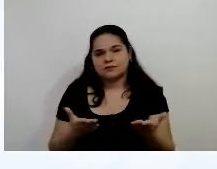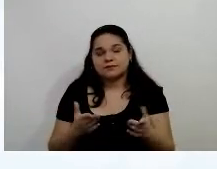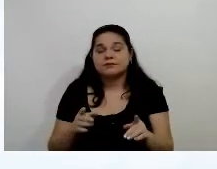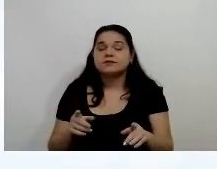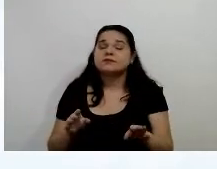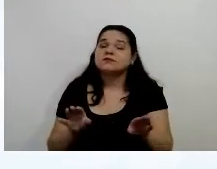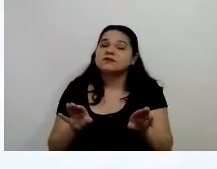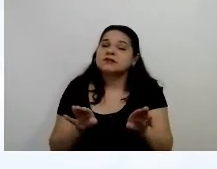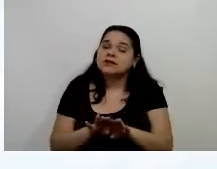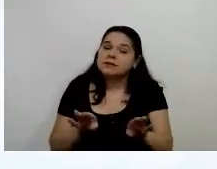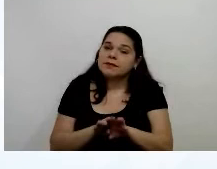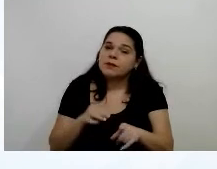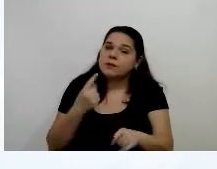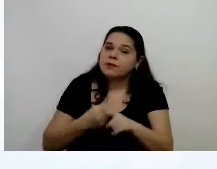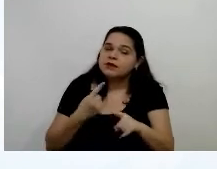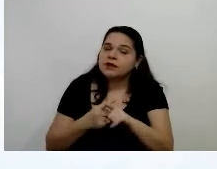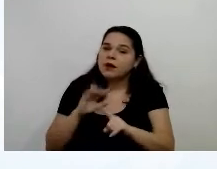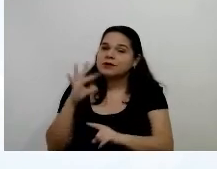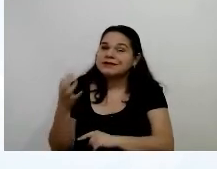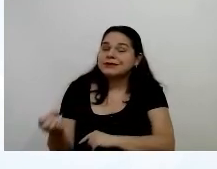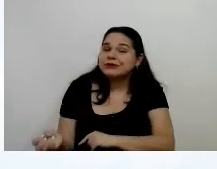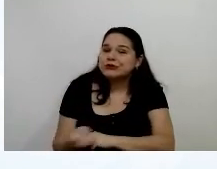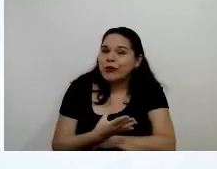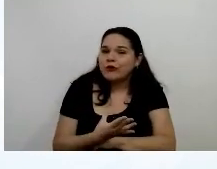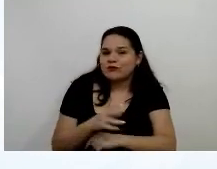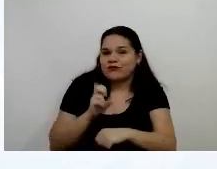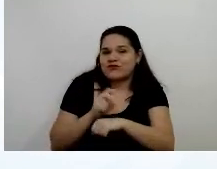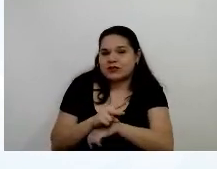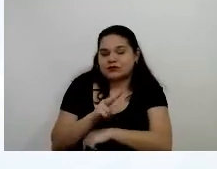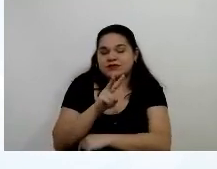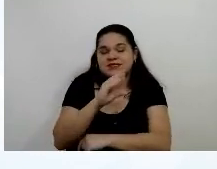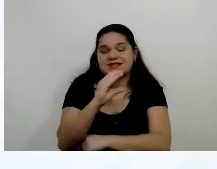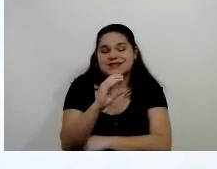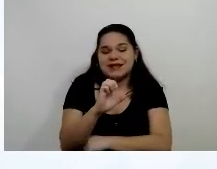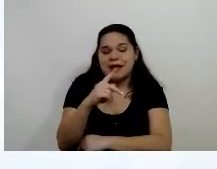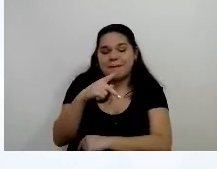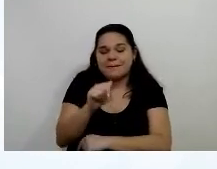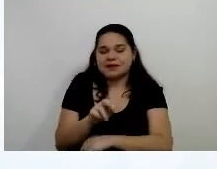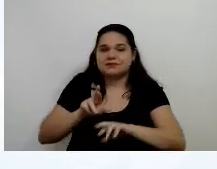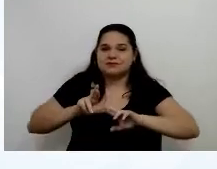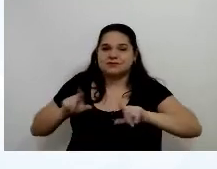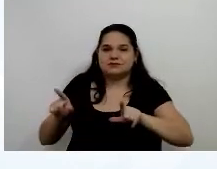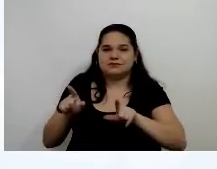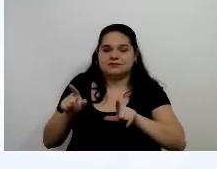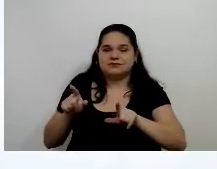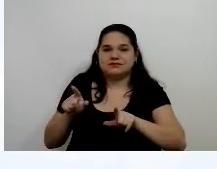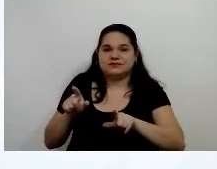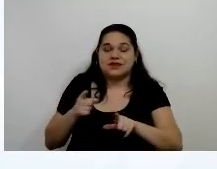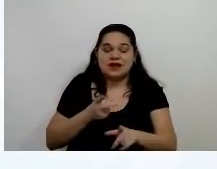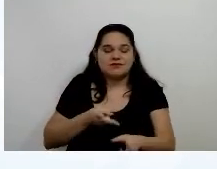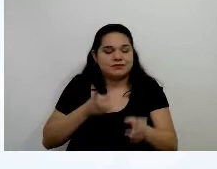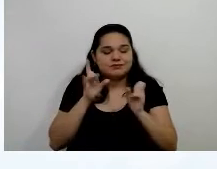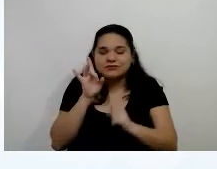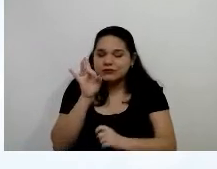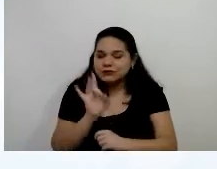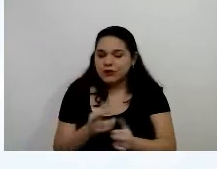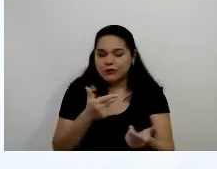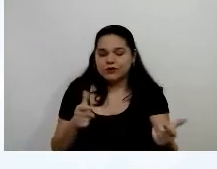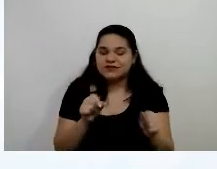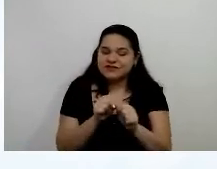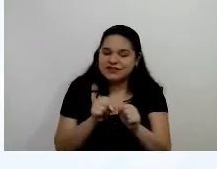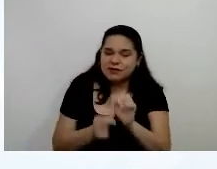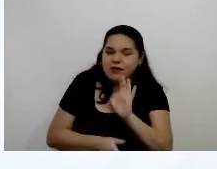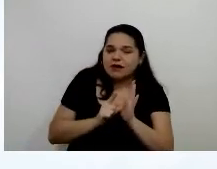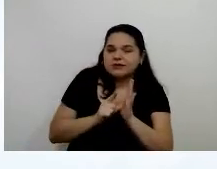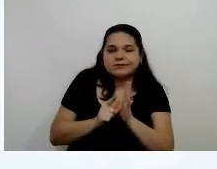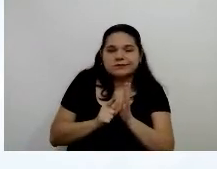termos das novas cepas que a gente tem da doença, de que só isso não basta. Só isso